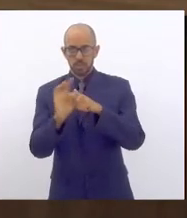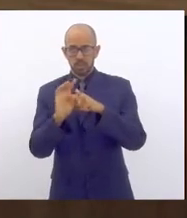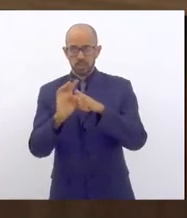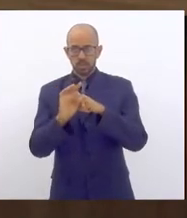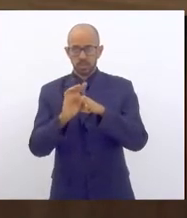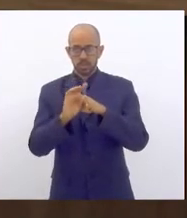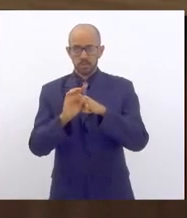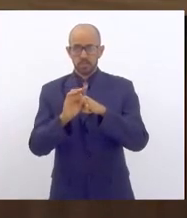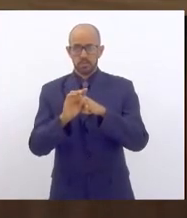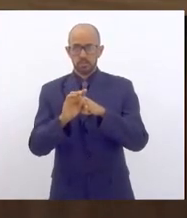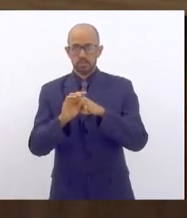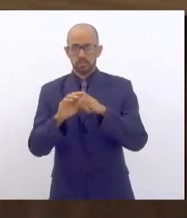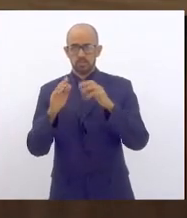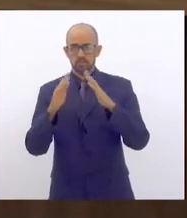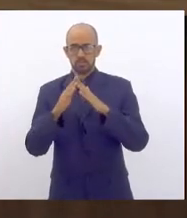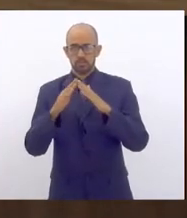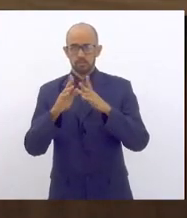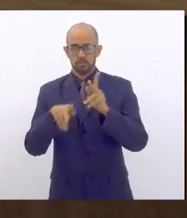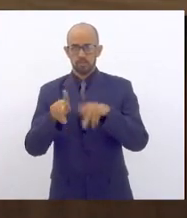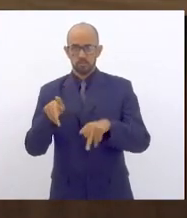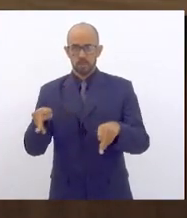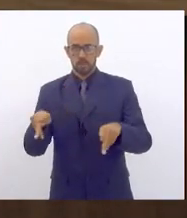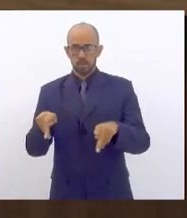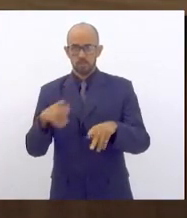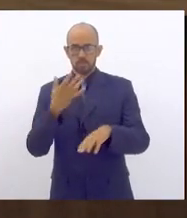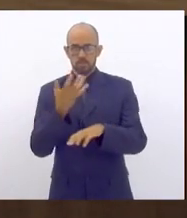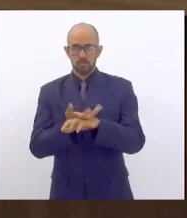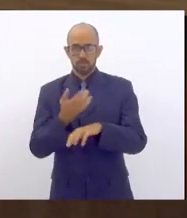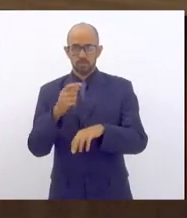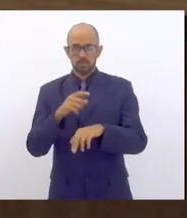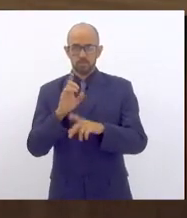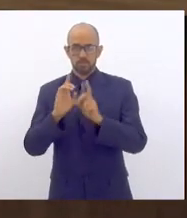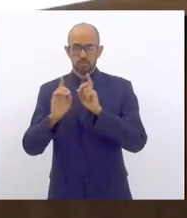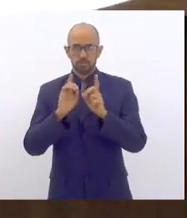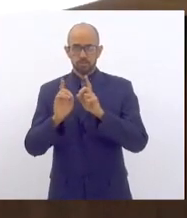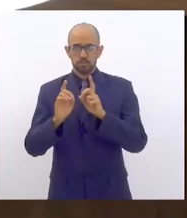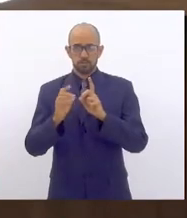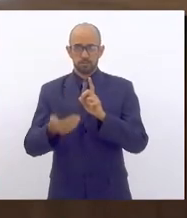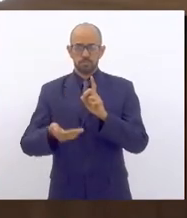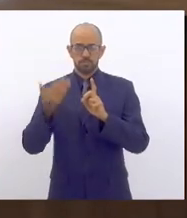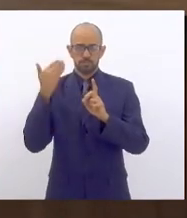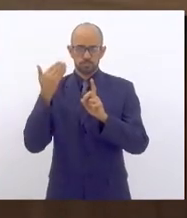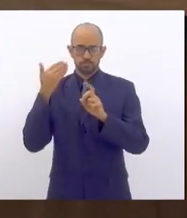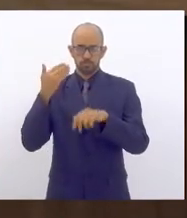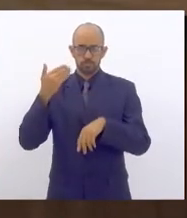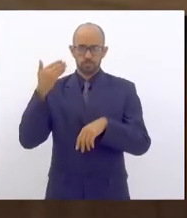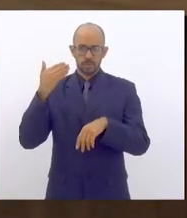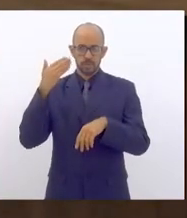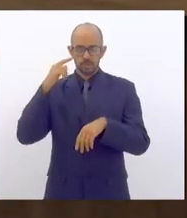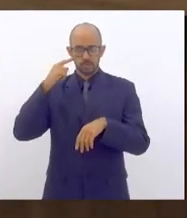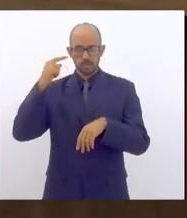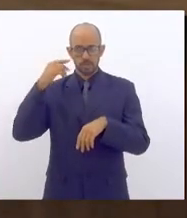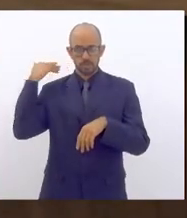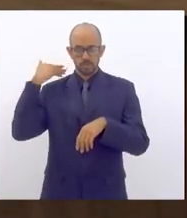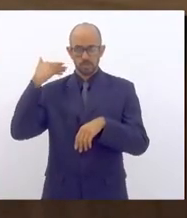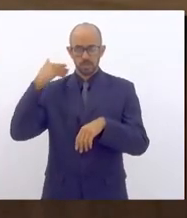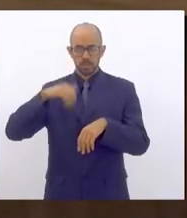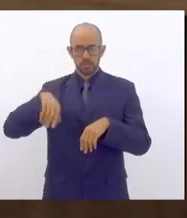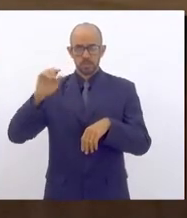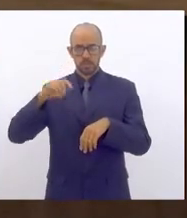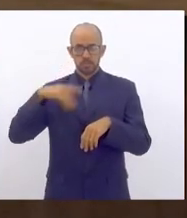populares, matéria que viemos discutindo aqui desde a semana passada com o projeto do deputado